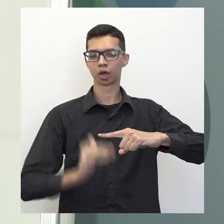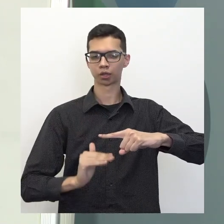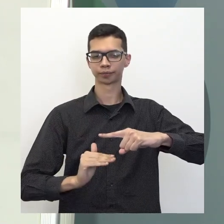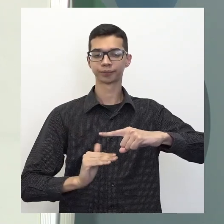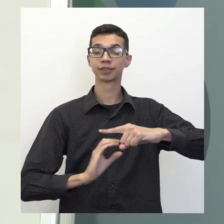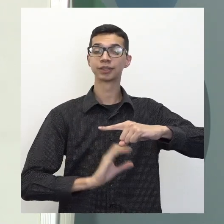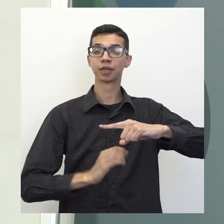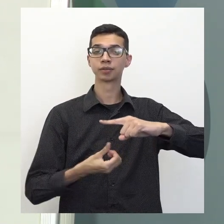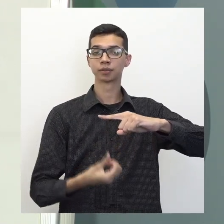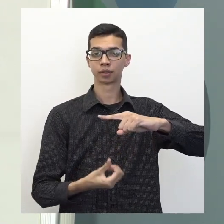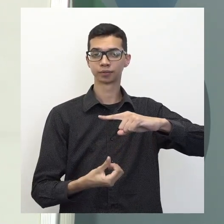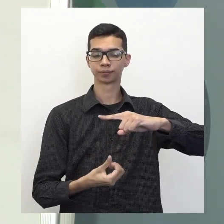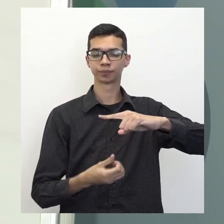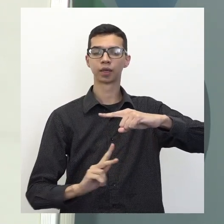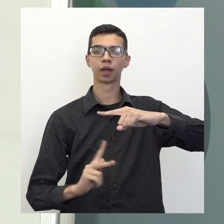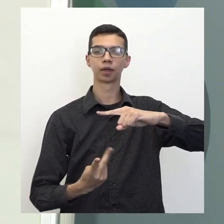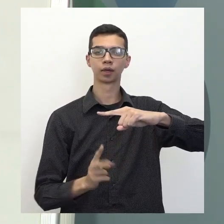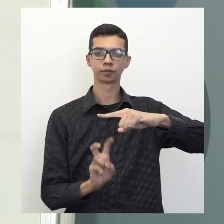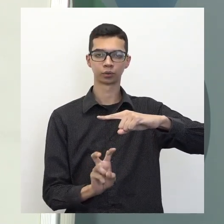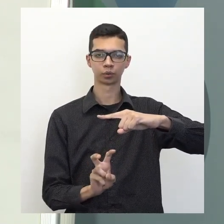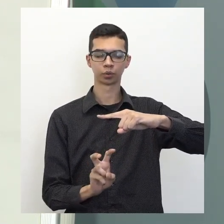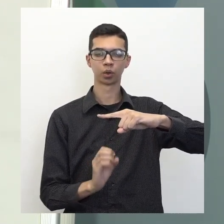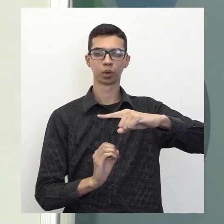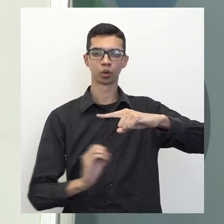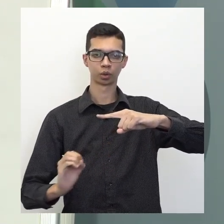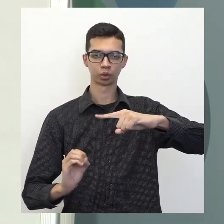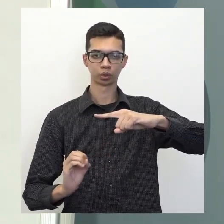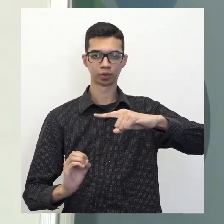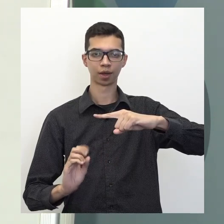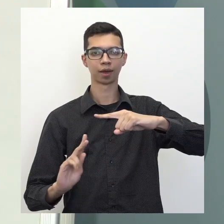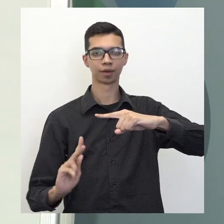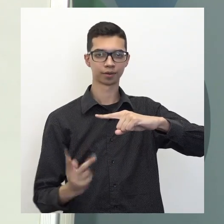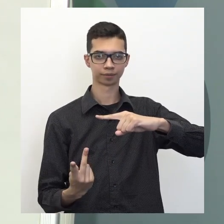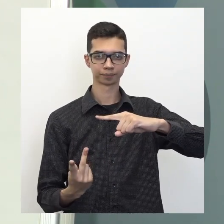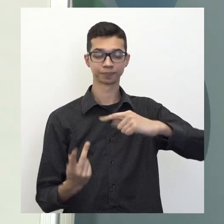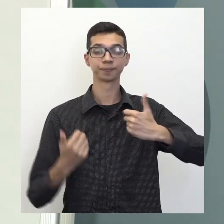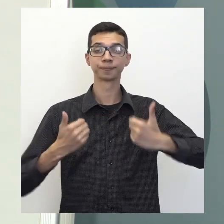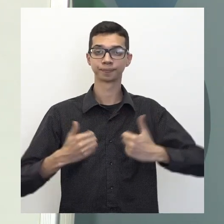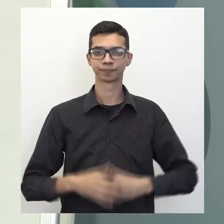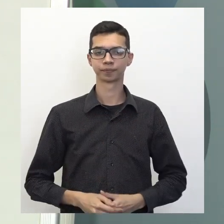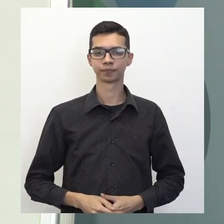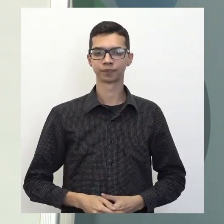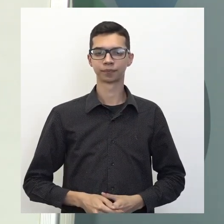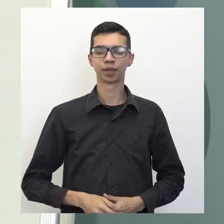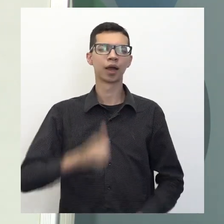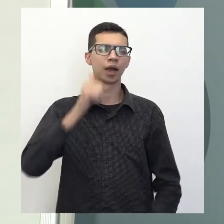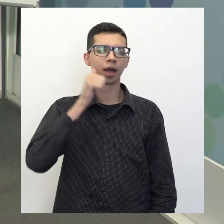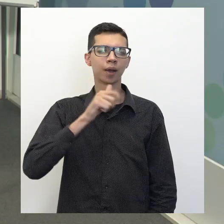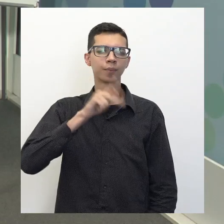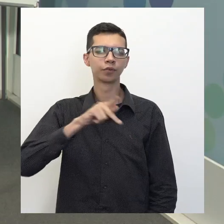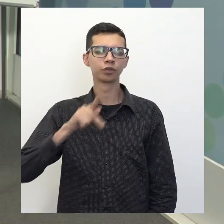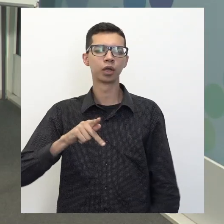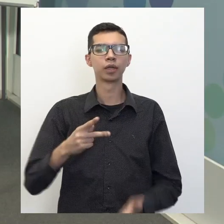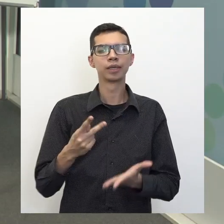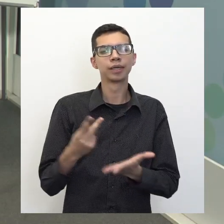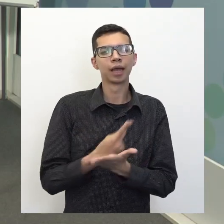H5. OOH. OOH. A professora, ela cometeu um pequeno erro. Porque ela não